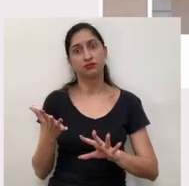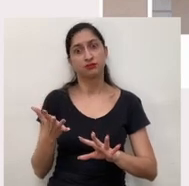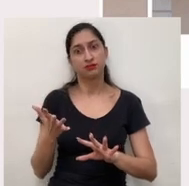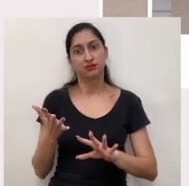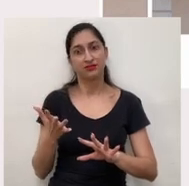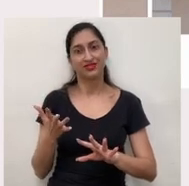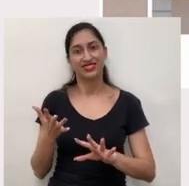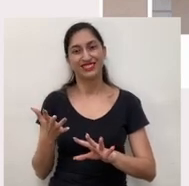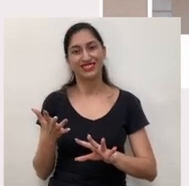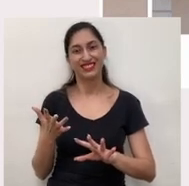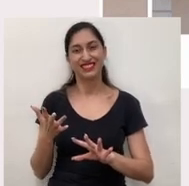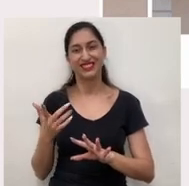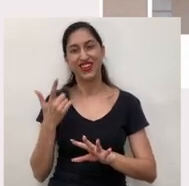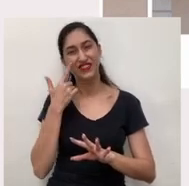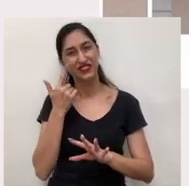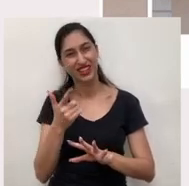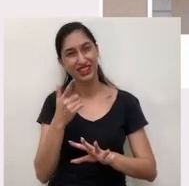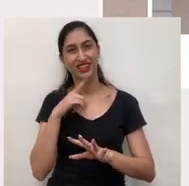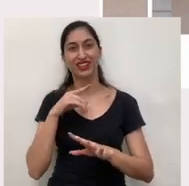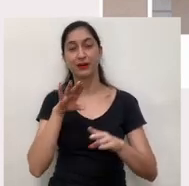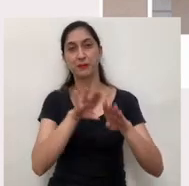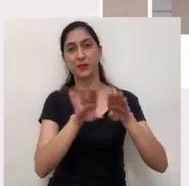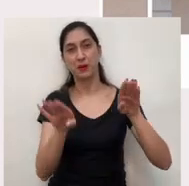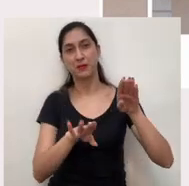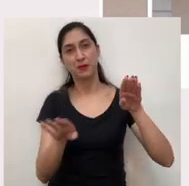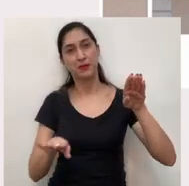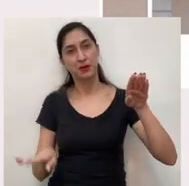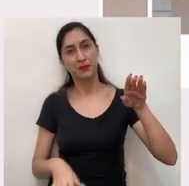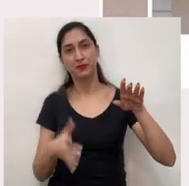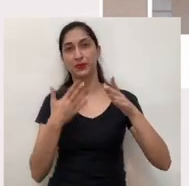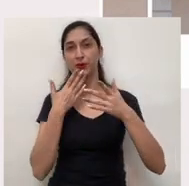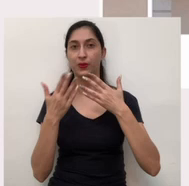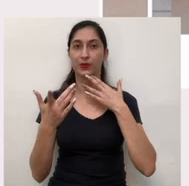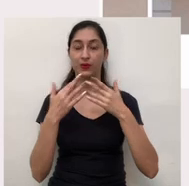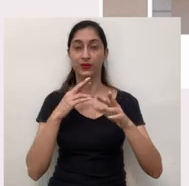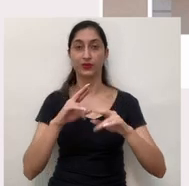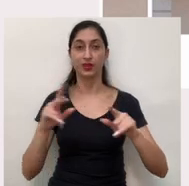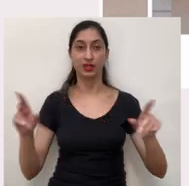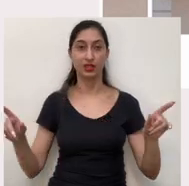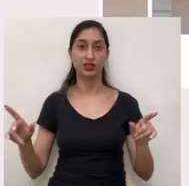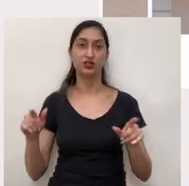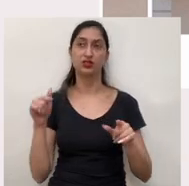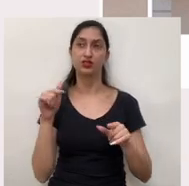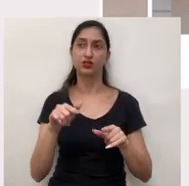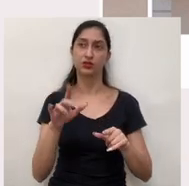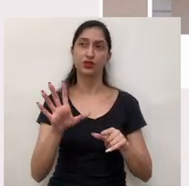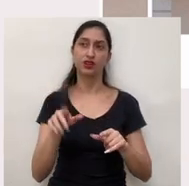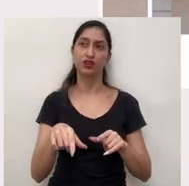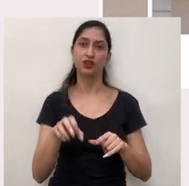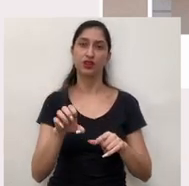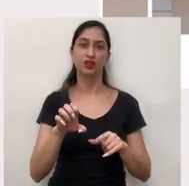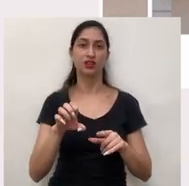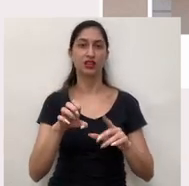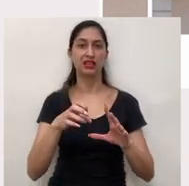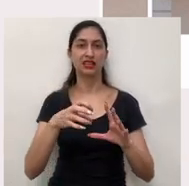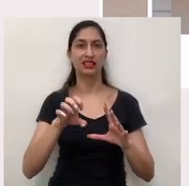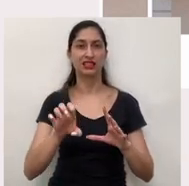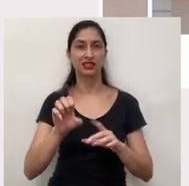faz um buraquinho, você vai ver que tem outras camadas que já foi de outra cor, né? Então, essa é uma espécie de espectro aí,